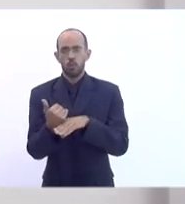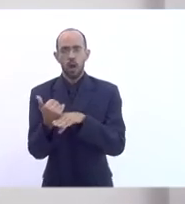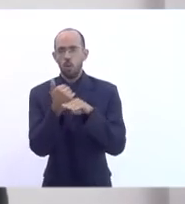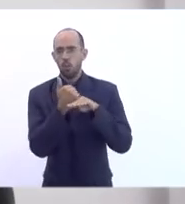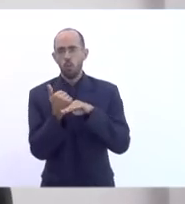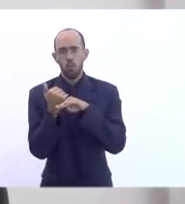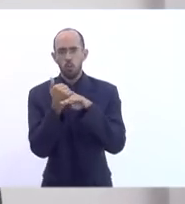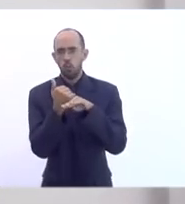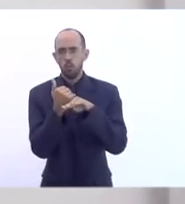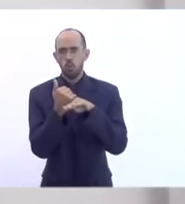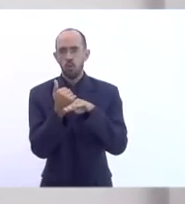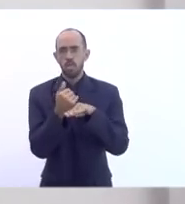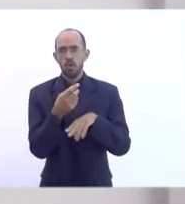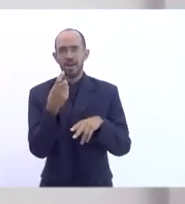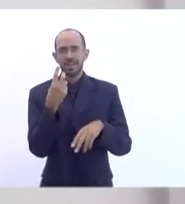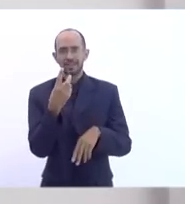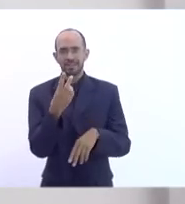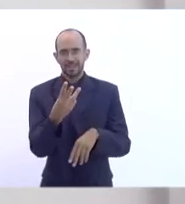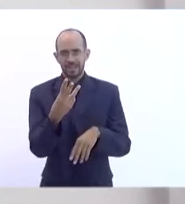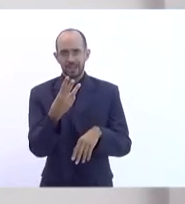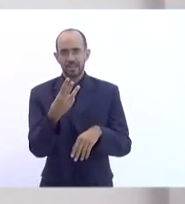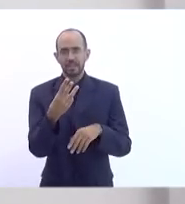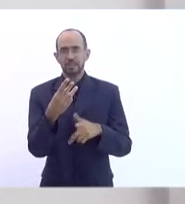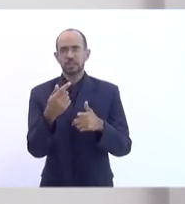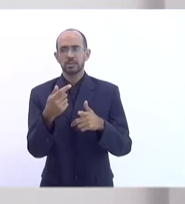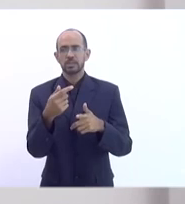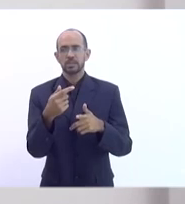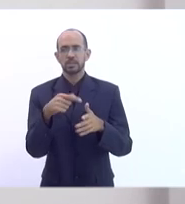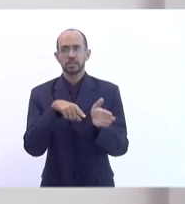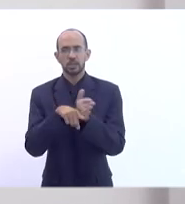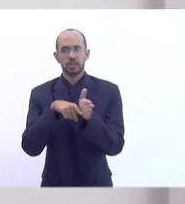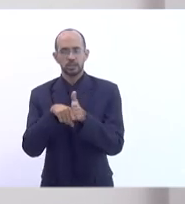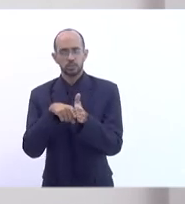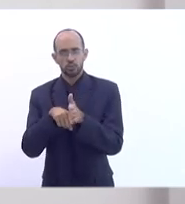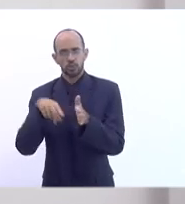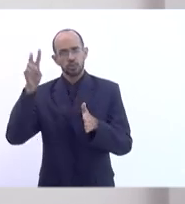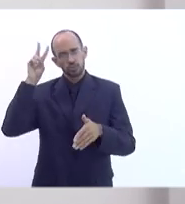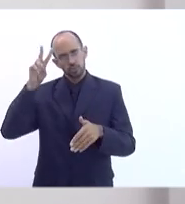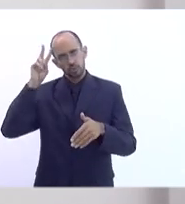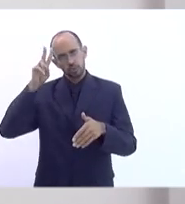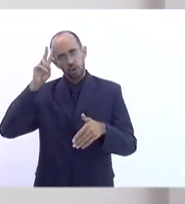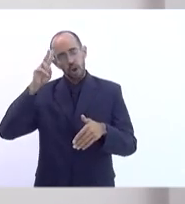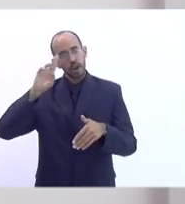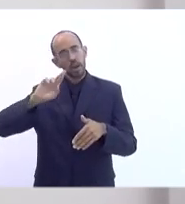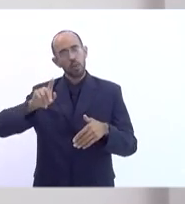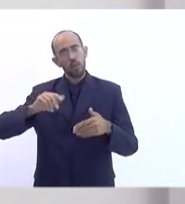nas três cores de história que a gente está infringindo o 17.8